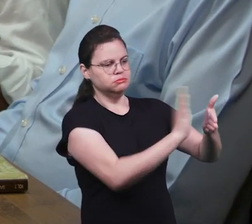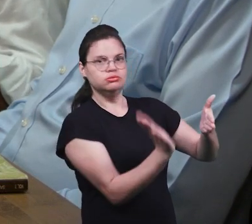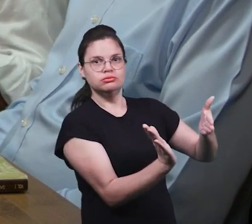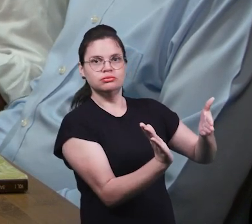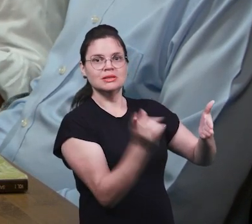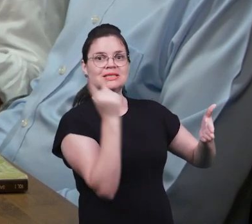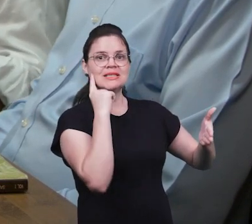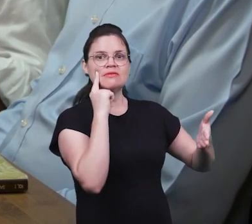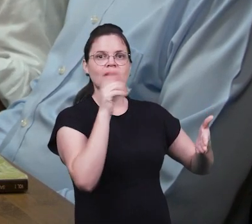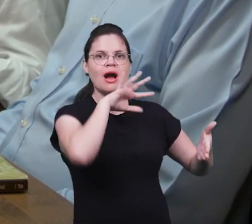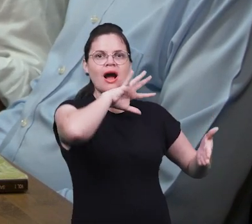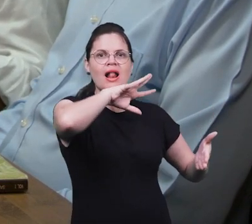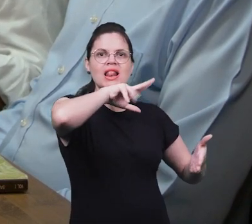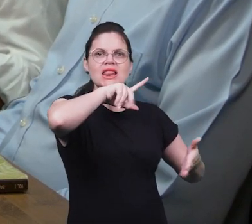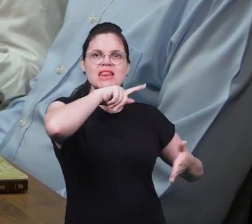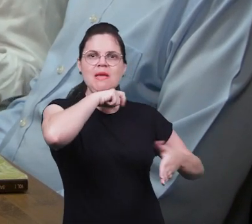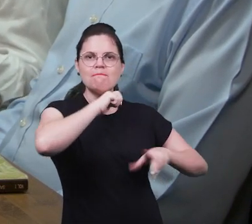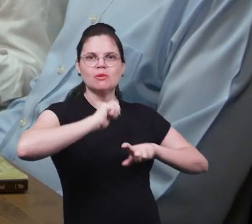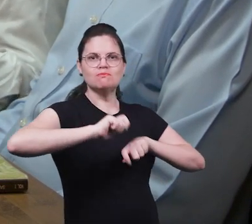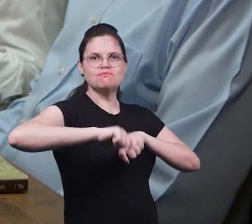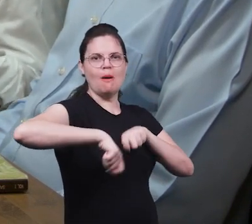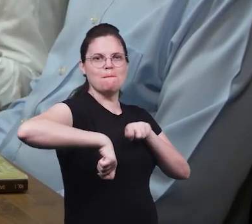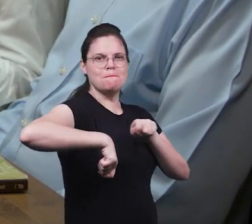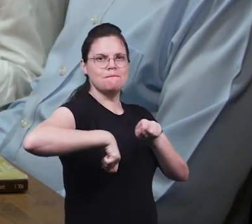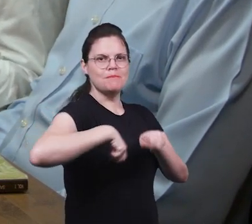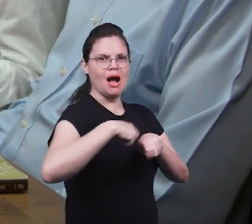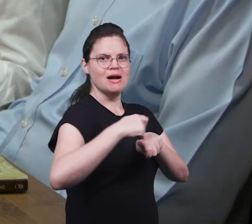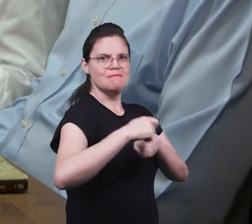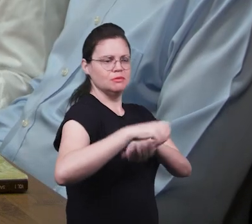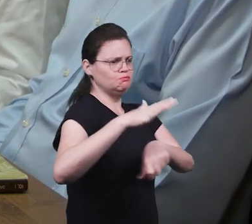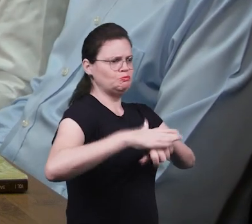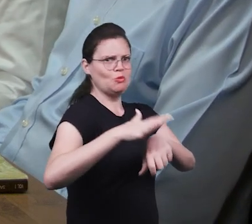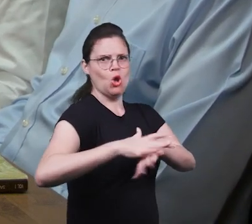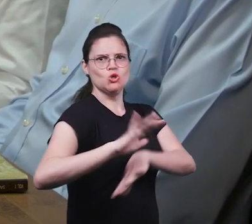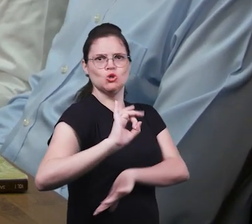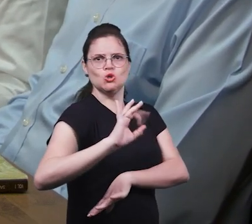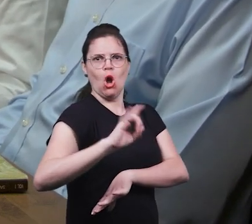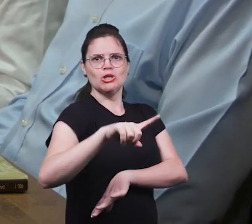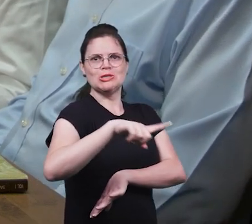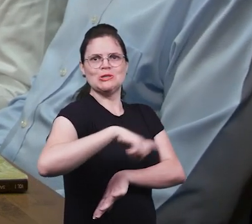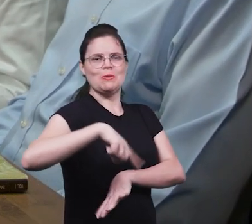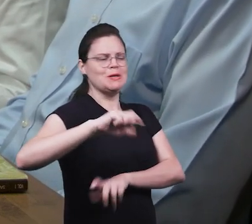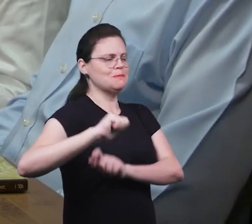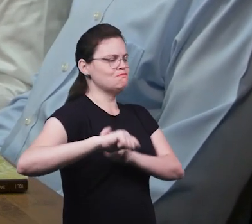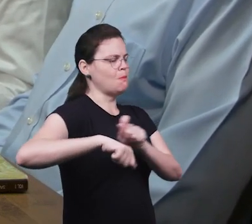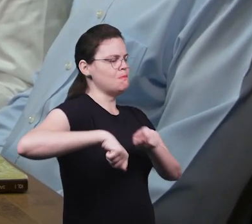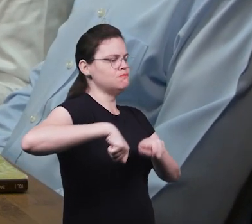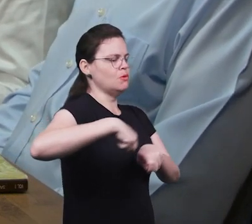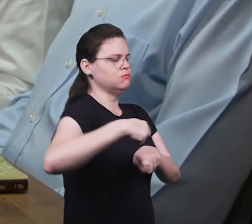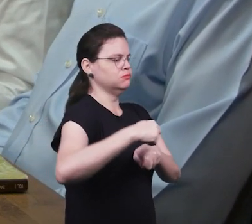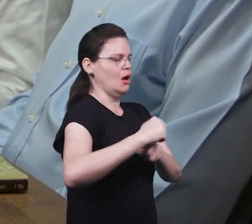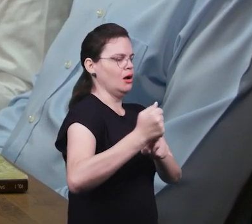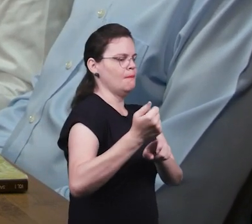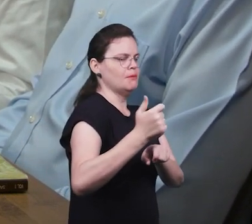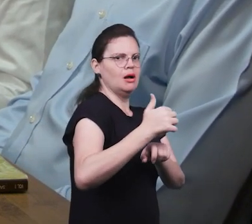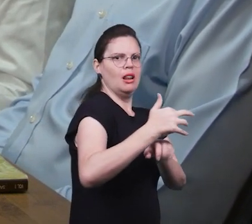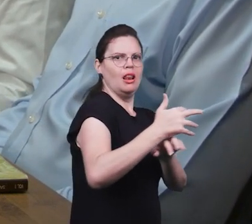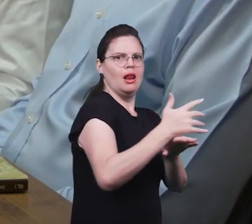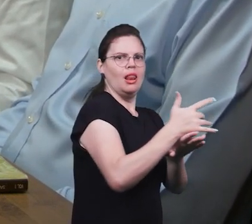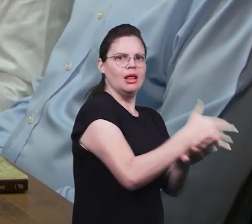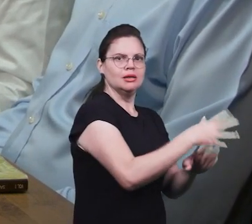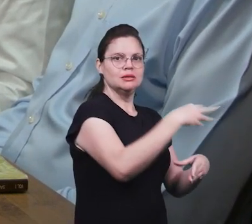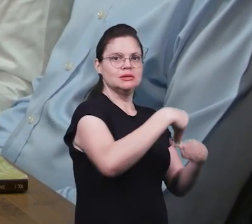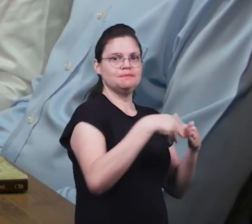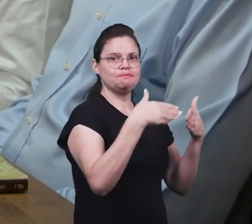arca, era um sinal evidente de alguma coisa diferente estava acontecendo. Mas a cegueira do homem não permite o homem ver o que Deus